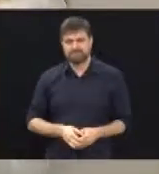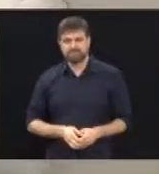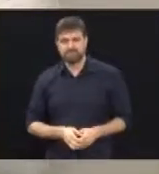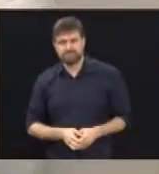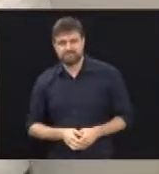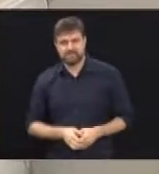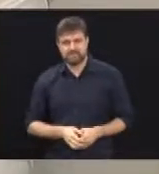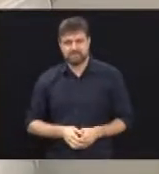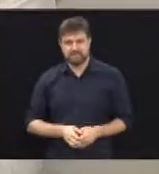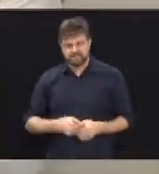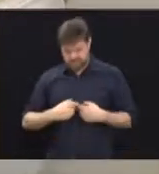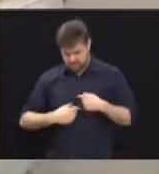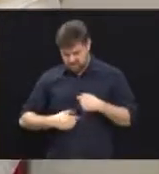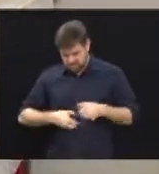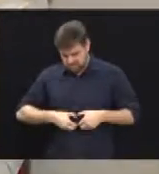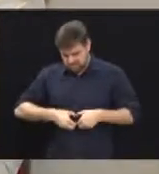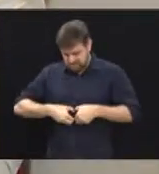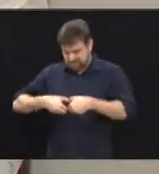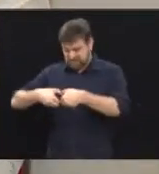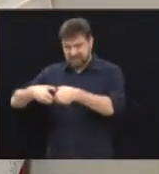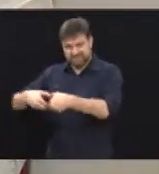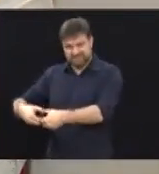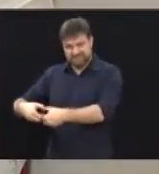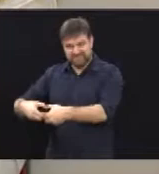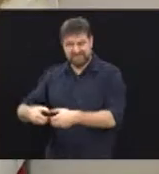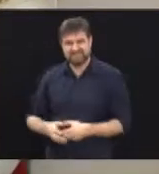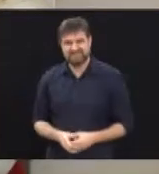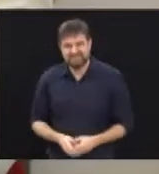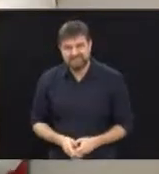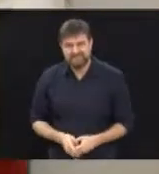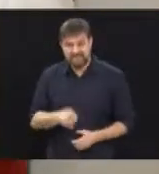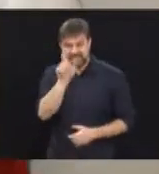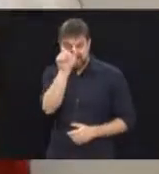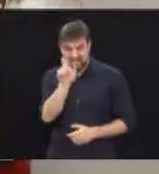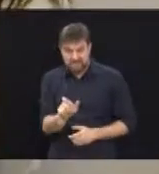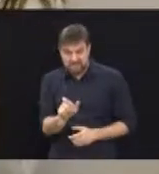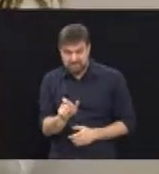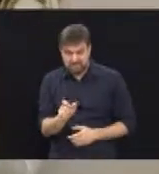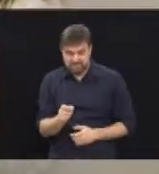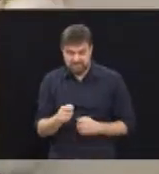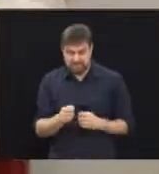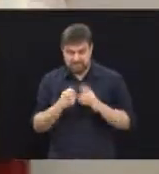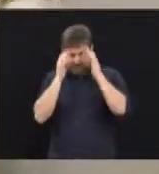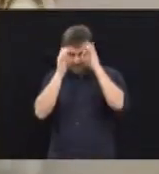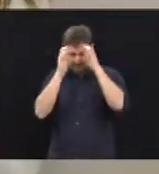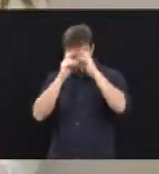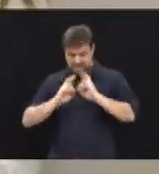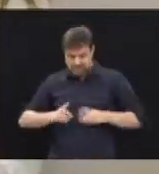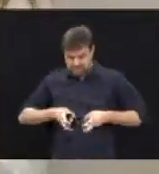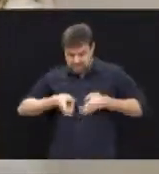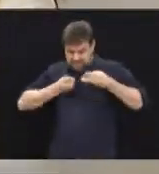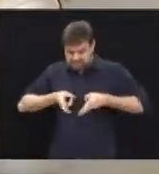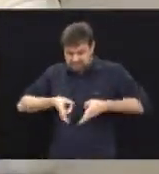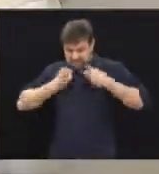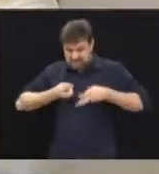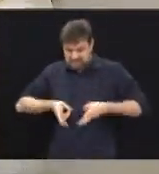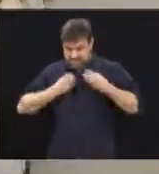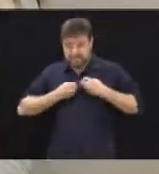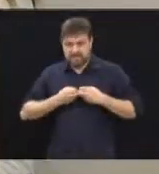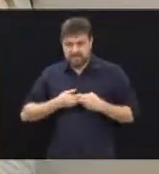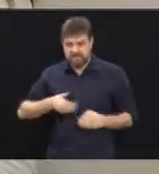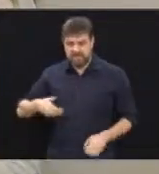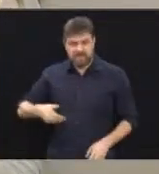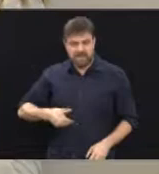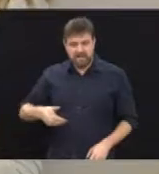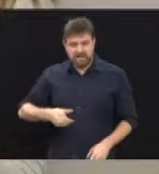viu, que é só tirar alguma coisa do estômago, que o cérebro, que manda o comando para o cérebro e